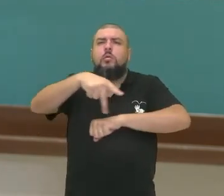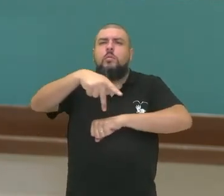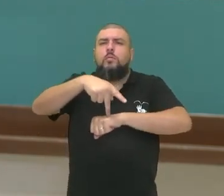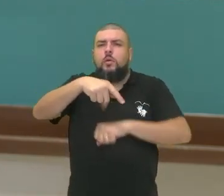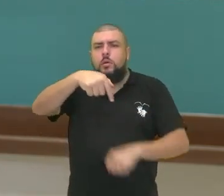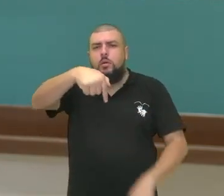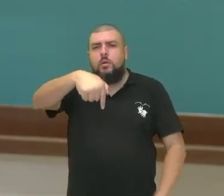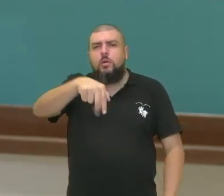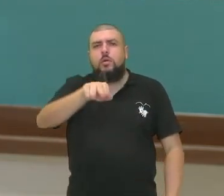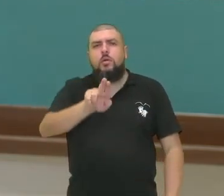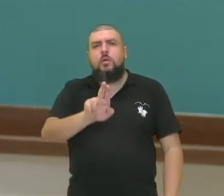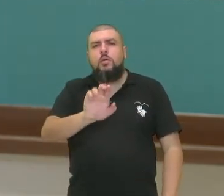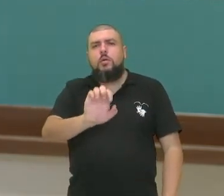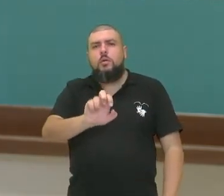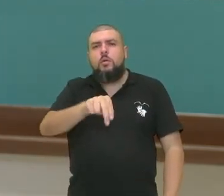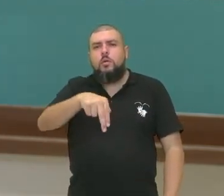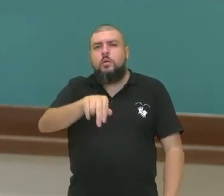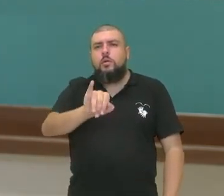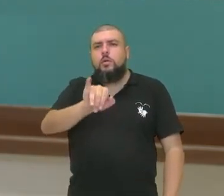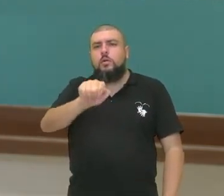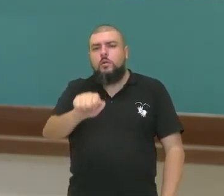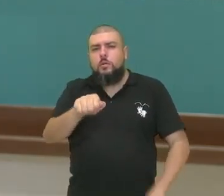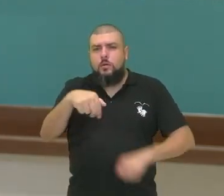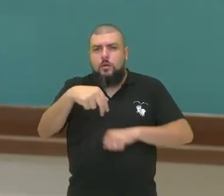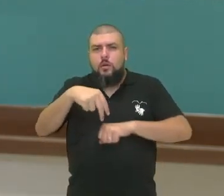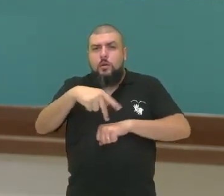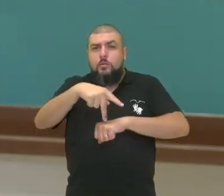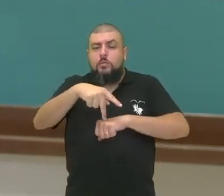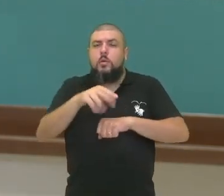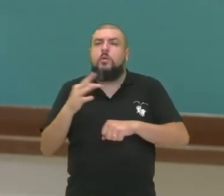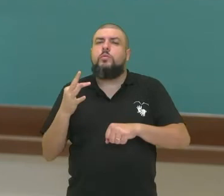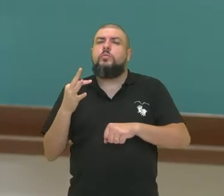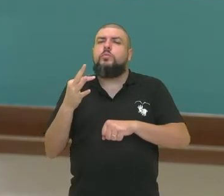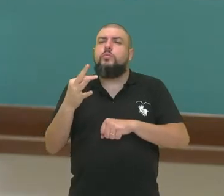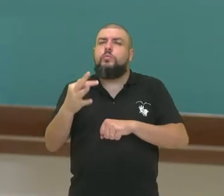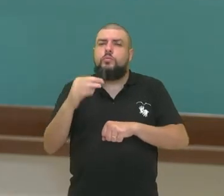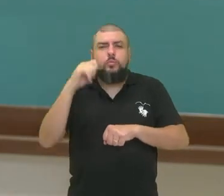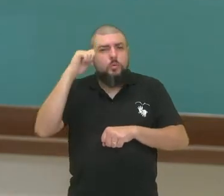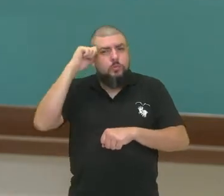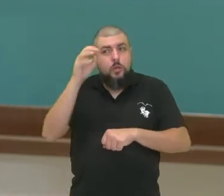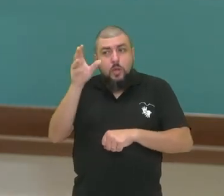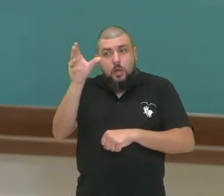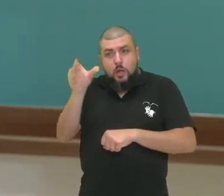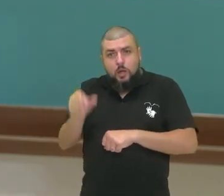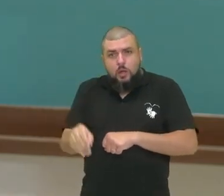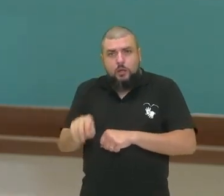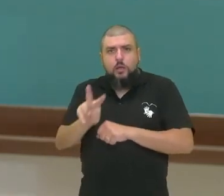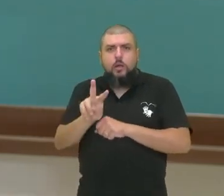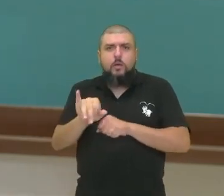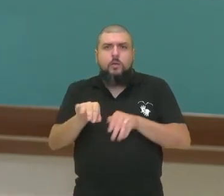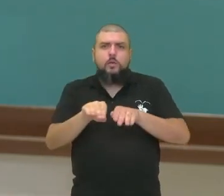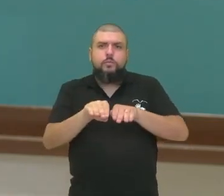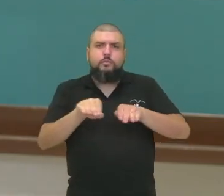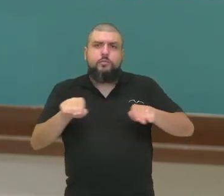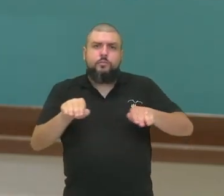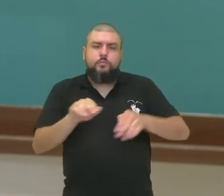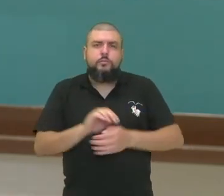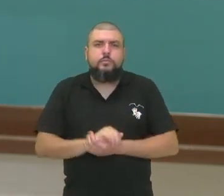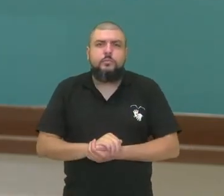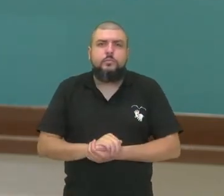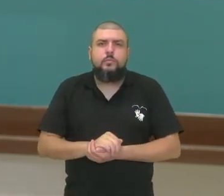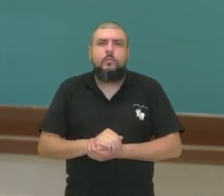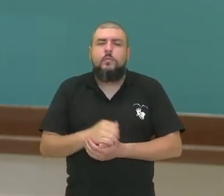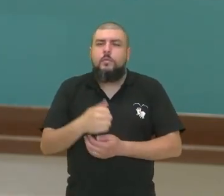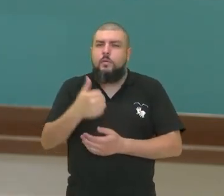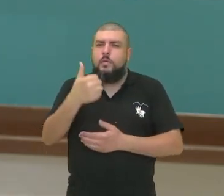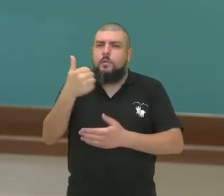dividirá, né, no futuro aí, em duas partes, ok? Então, ali no Quênia é um grande exemplo disso daí. E vamos propor nossa primeira